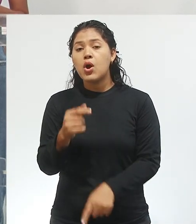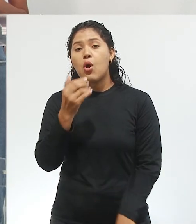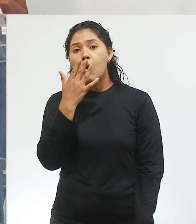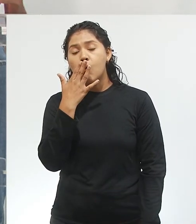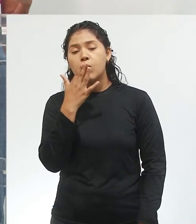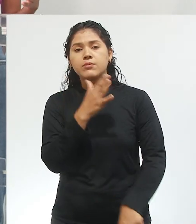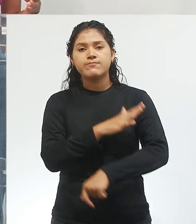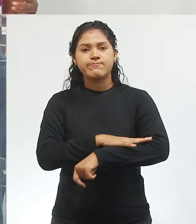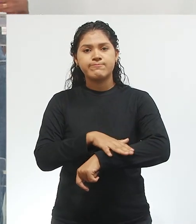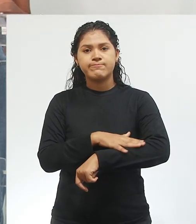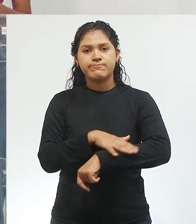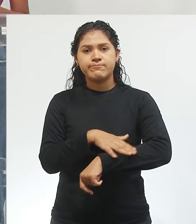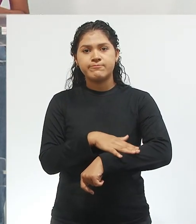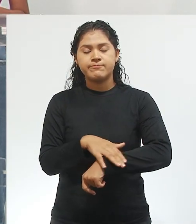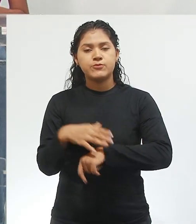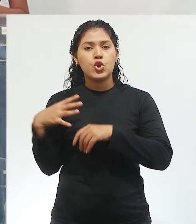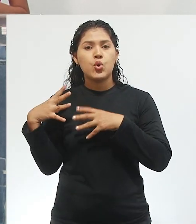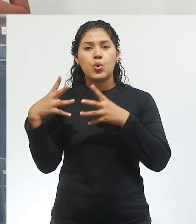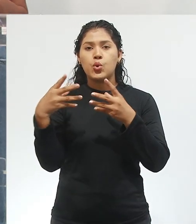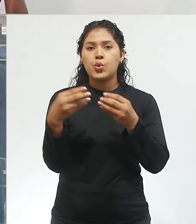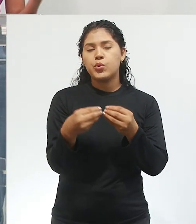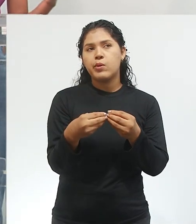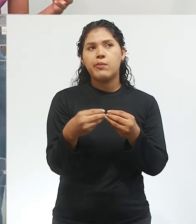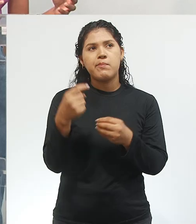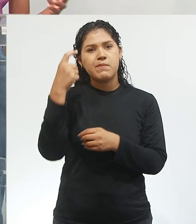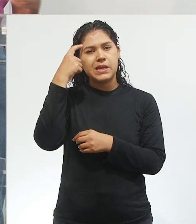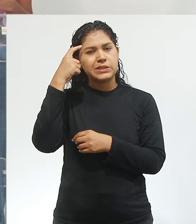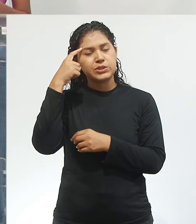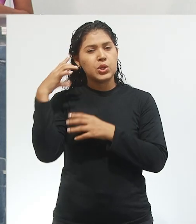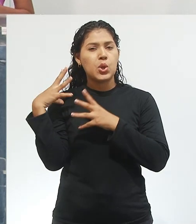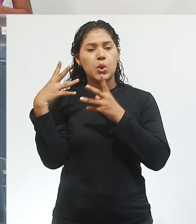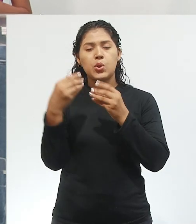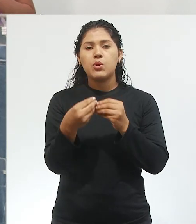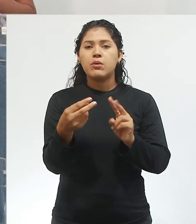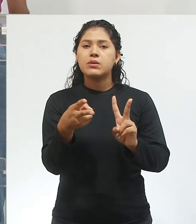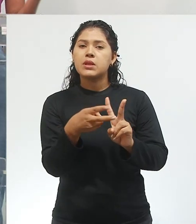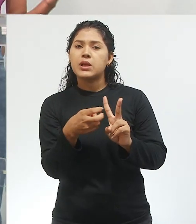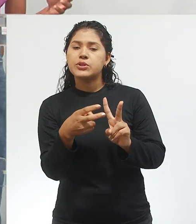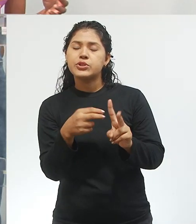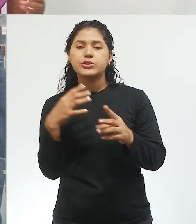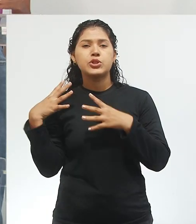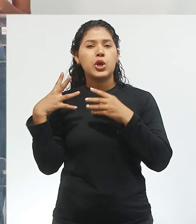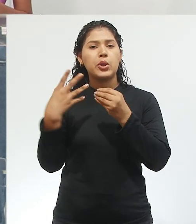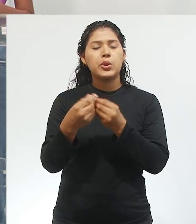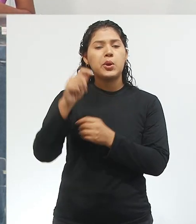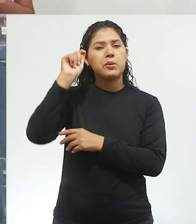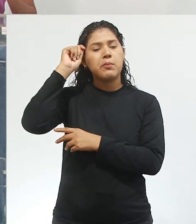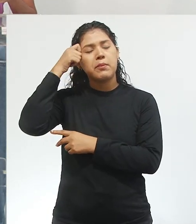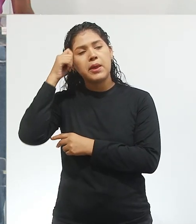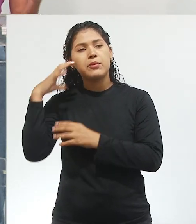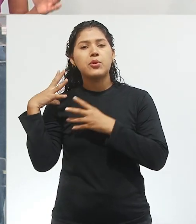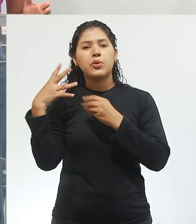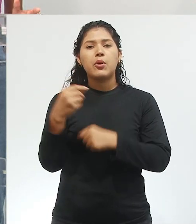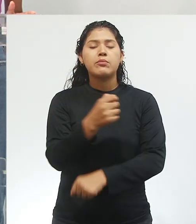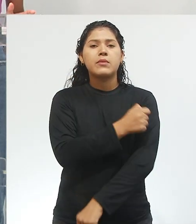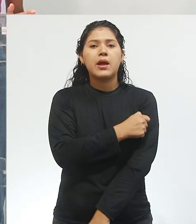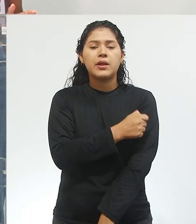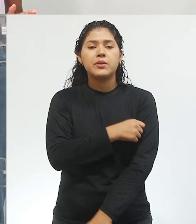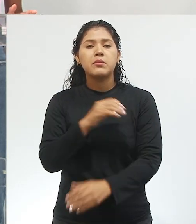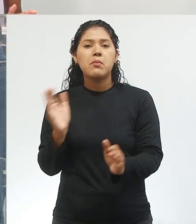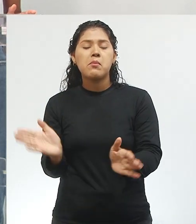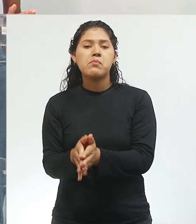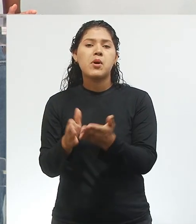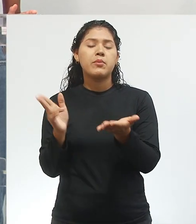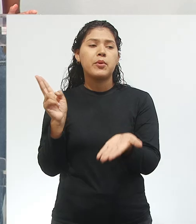étnica. Então, todo aluno que é indígena, todo aluno que é negro, todo aluno que é pobre, eles vão ter